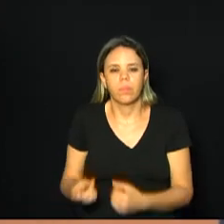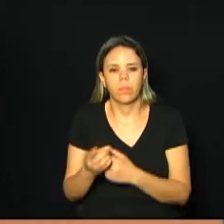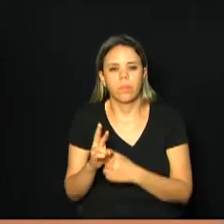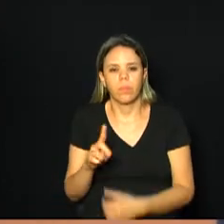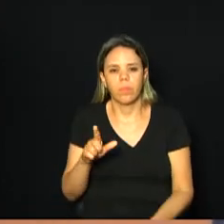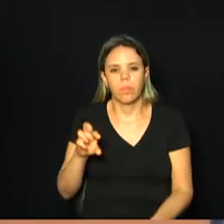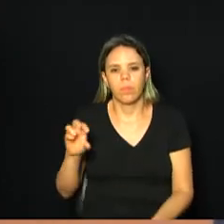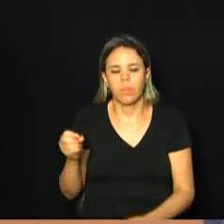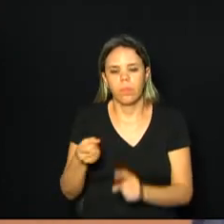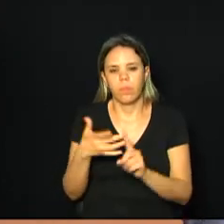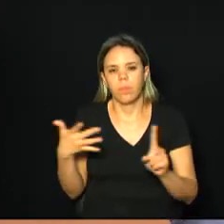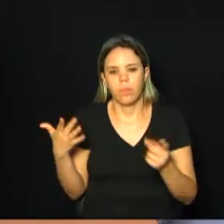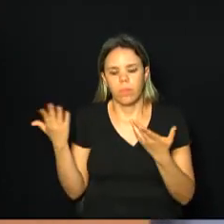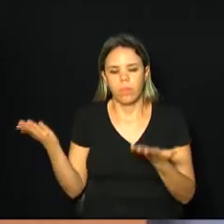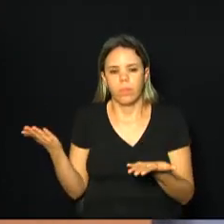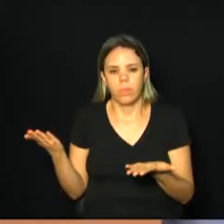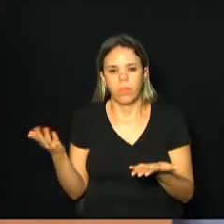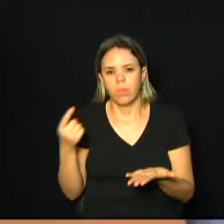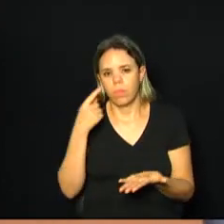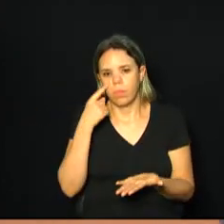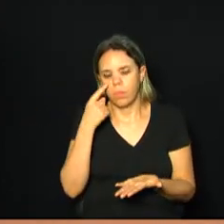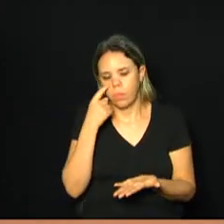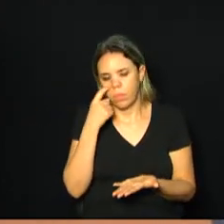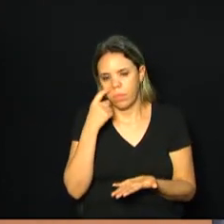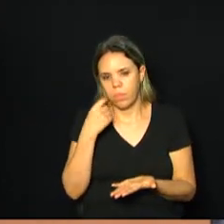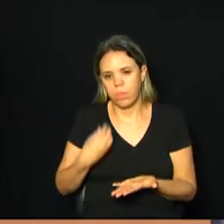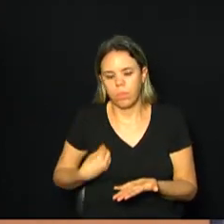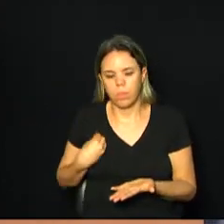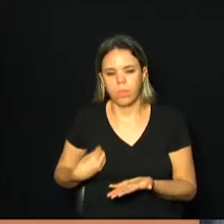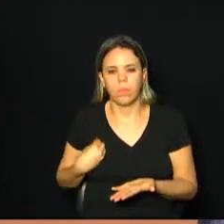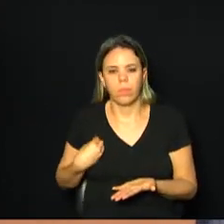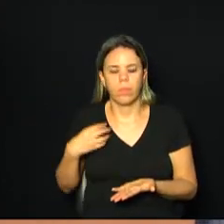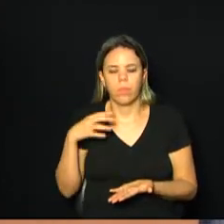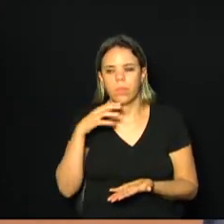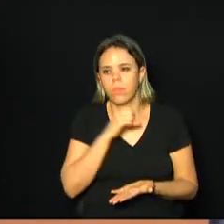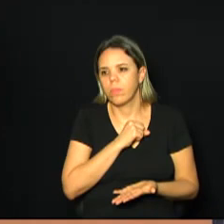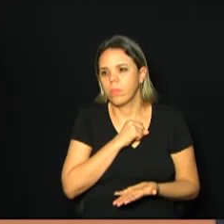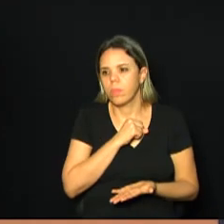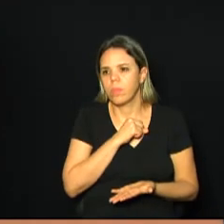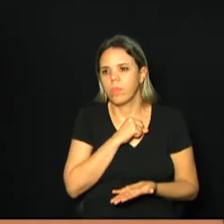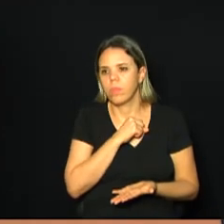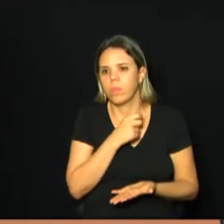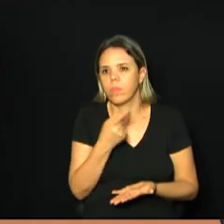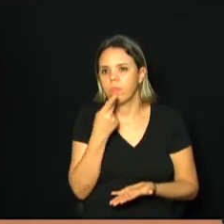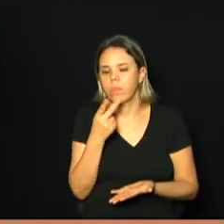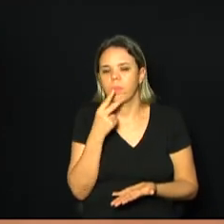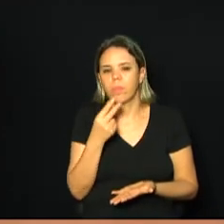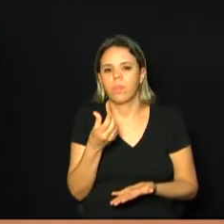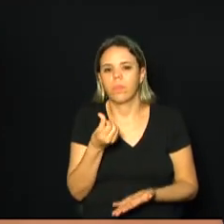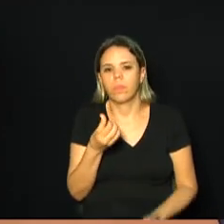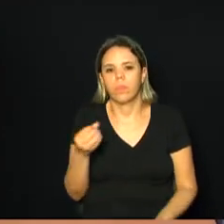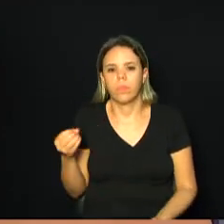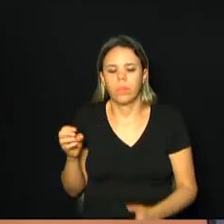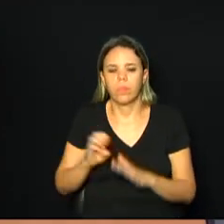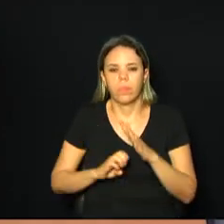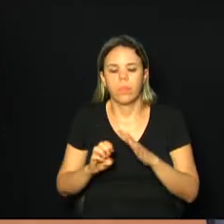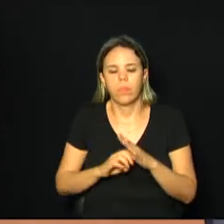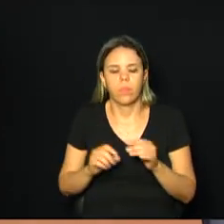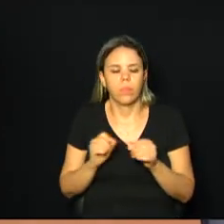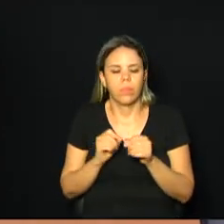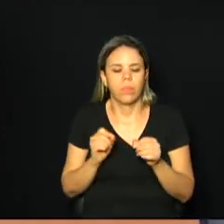fazer a explanação dele, para você ver como que nós estamos rápidos, né? Ele disse que tinha 600 empresas que